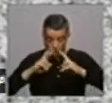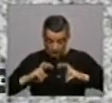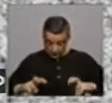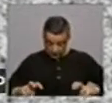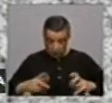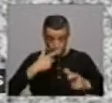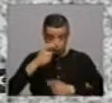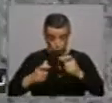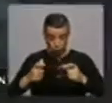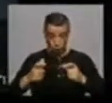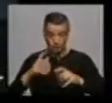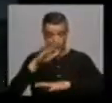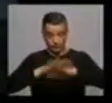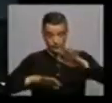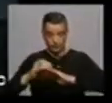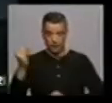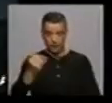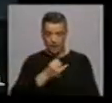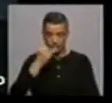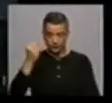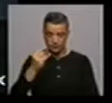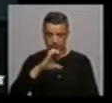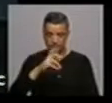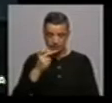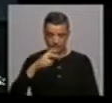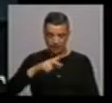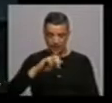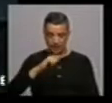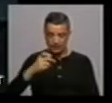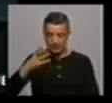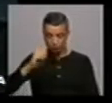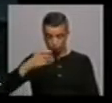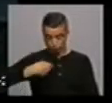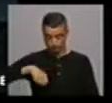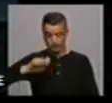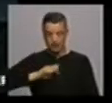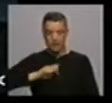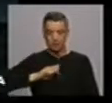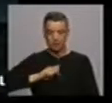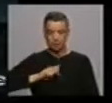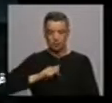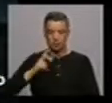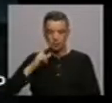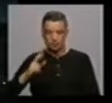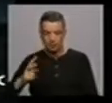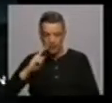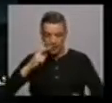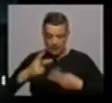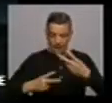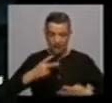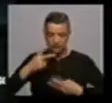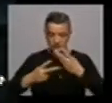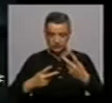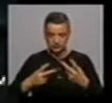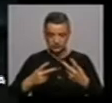fez, do Instituto de Astrofísica das Canárias, de Tenerife, em Espanha, foi, fazendo uma pequena analogia, da mesma maneira como as